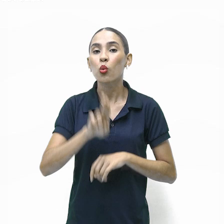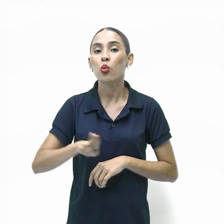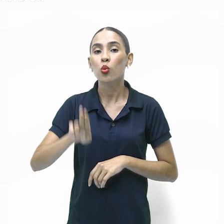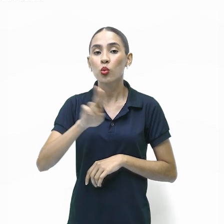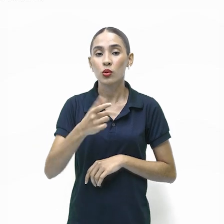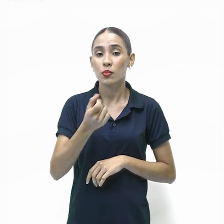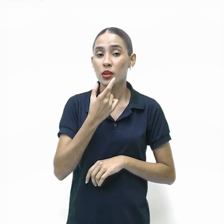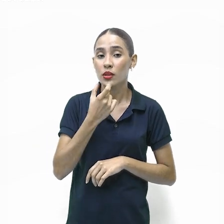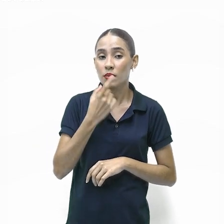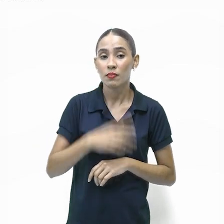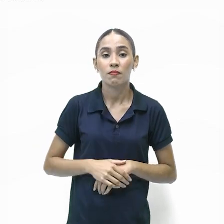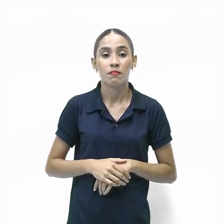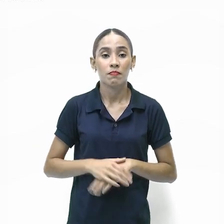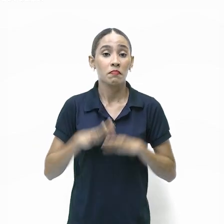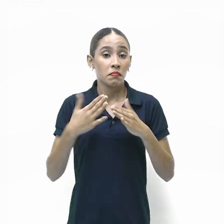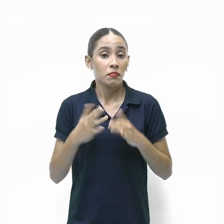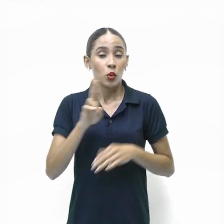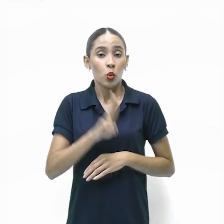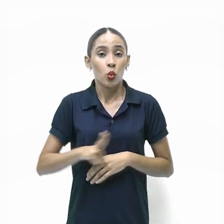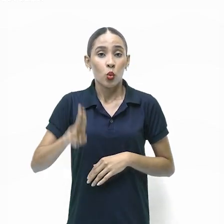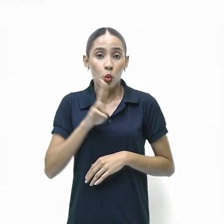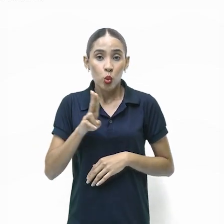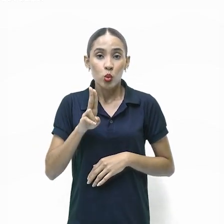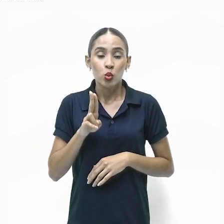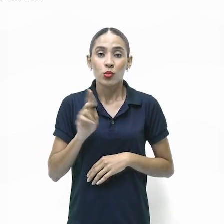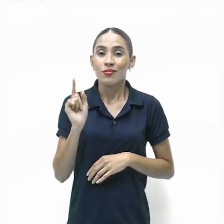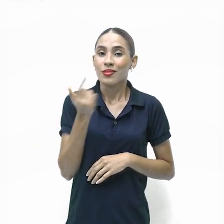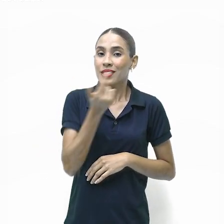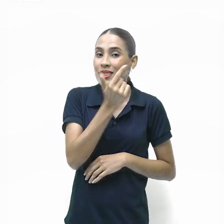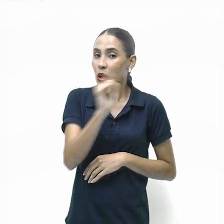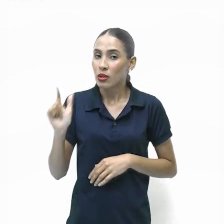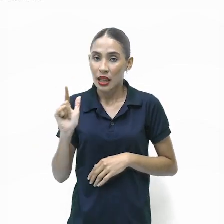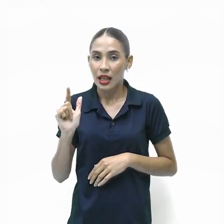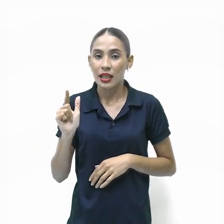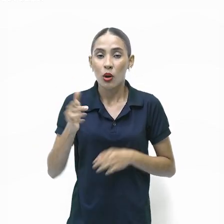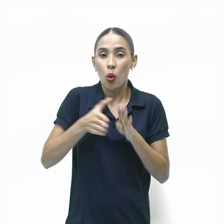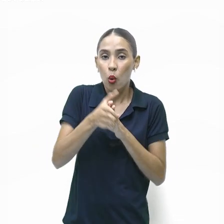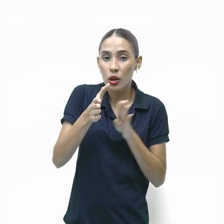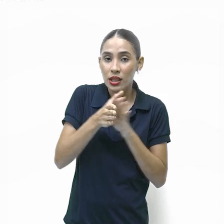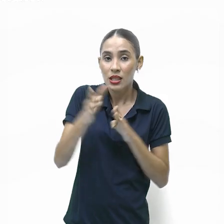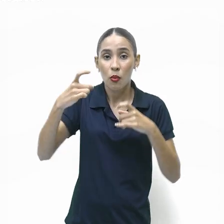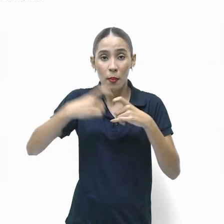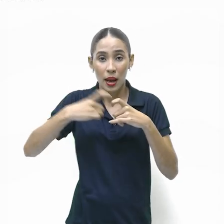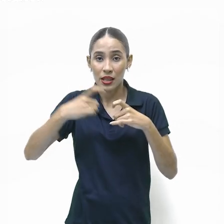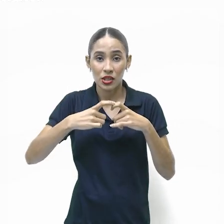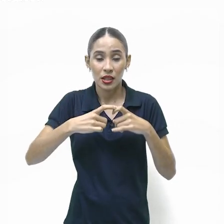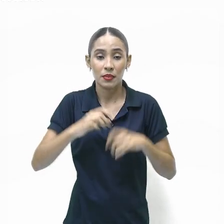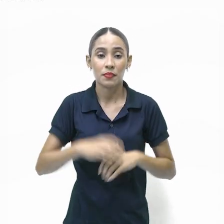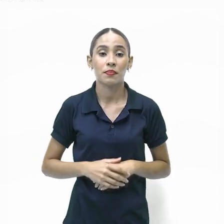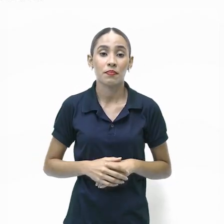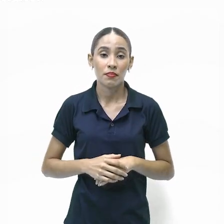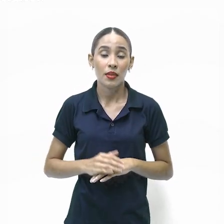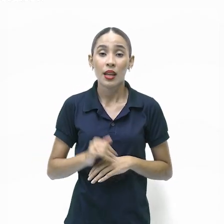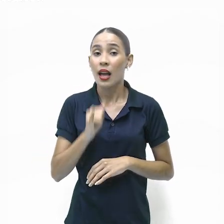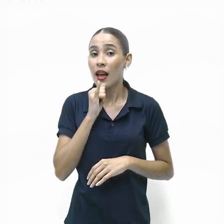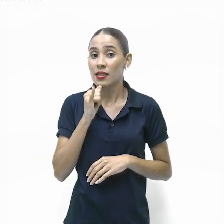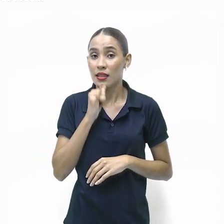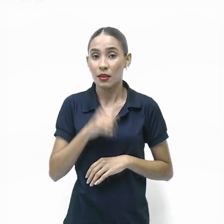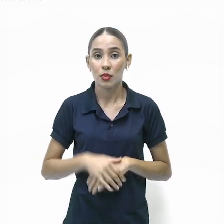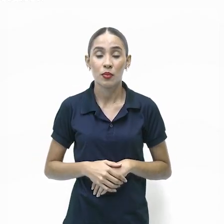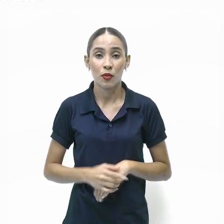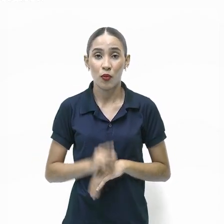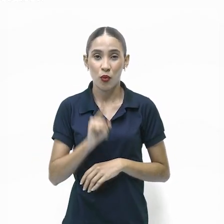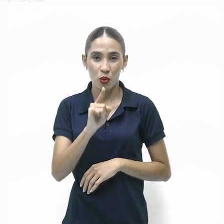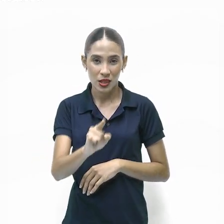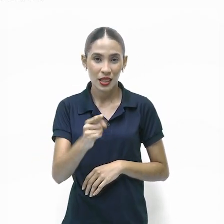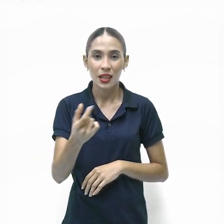automedicamento? É o uso de medicamentos sem receita médica ou sem orientação profissional. Por exemplo, quando